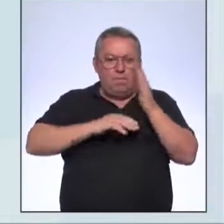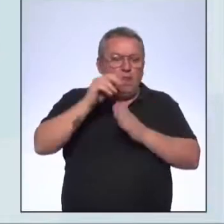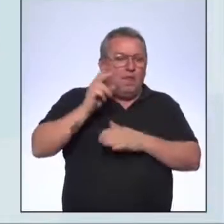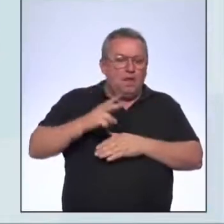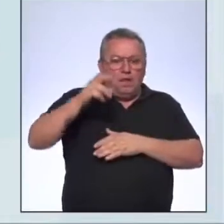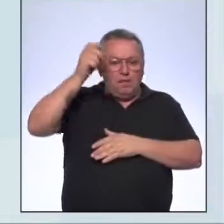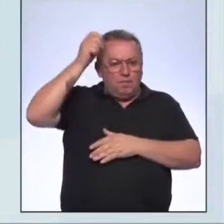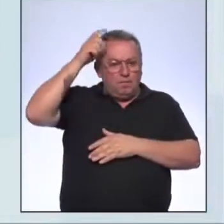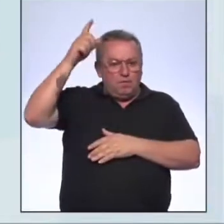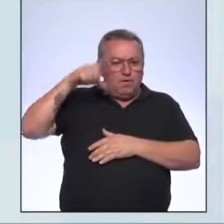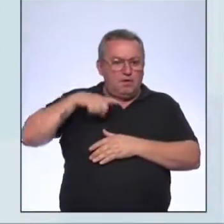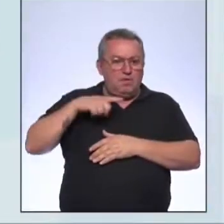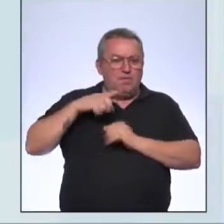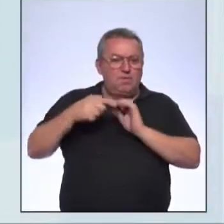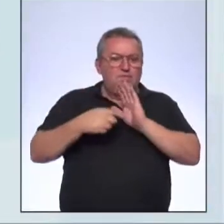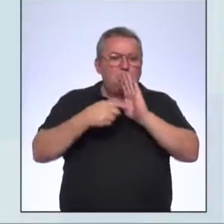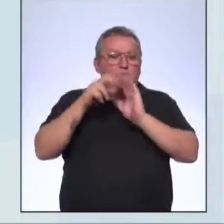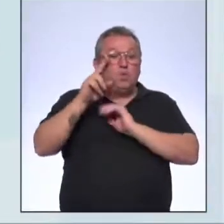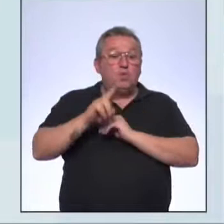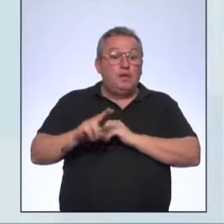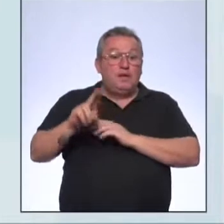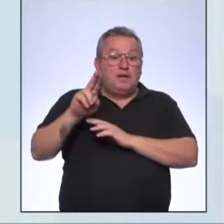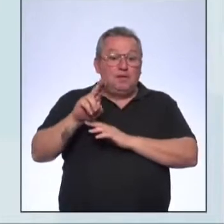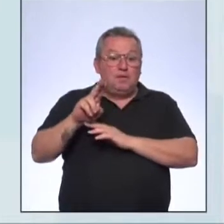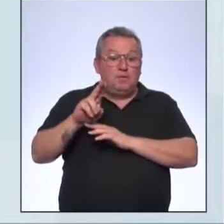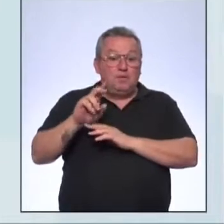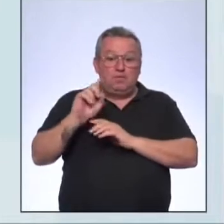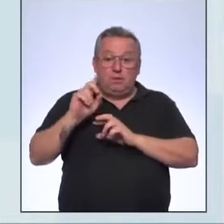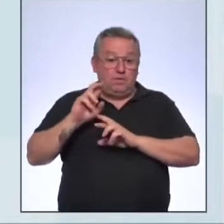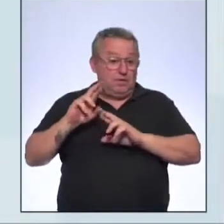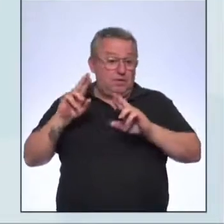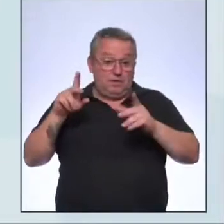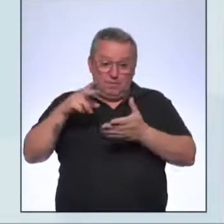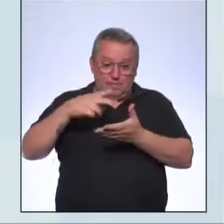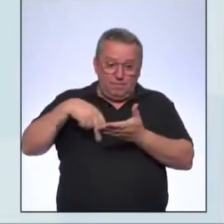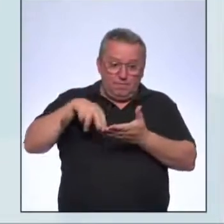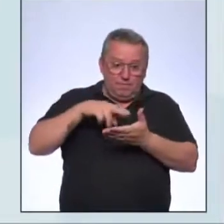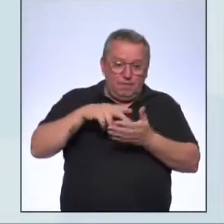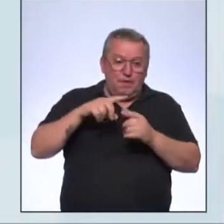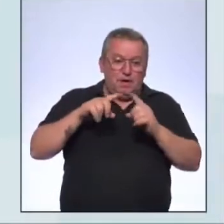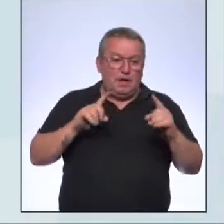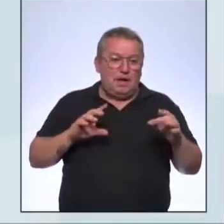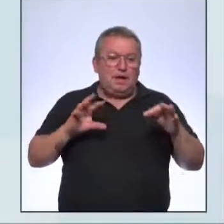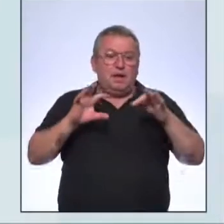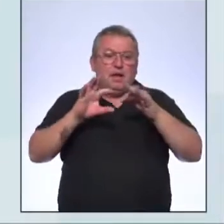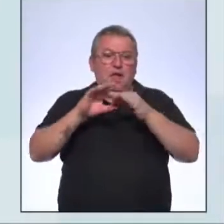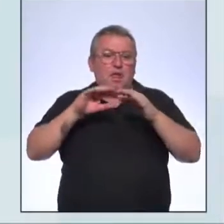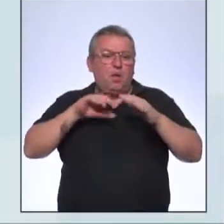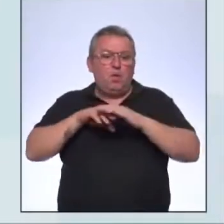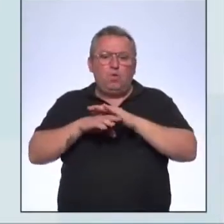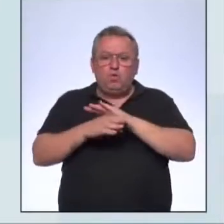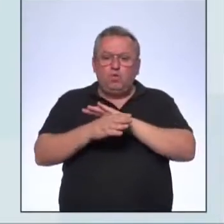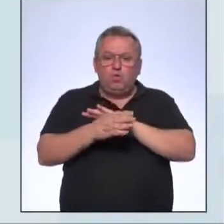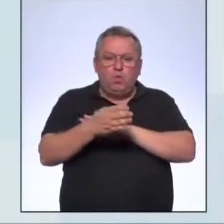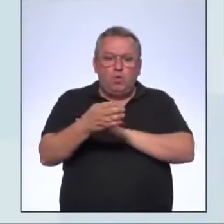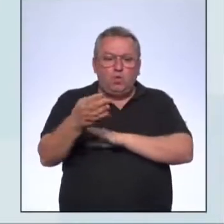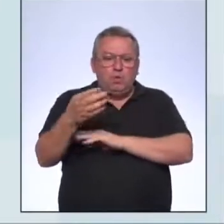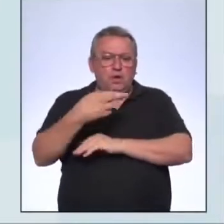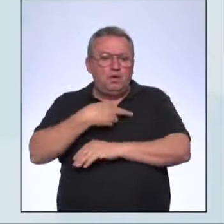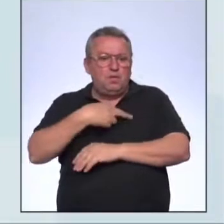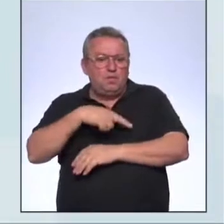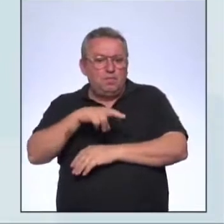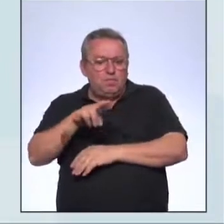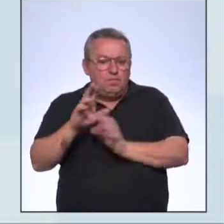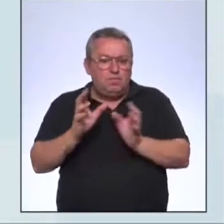ela sempre teve uma conotação utilitária, não sendo diferente com a dança também. Ou seja, está ligado a costumes